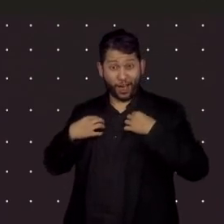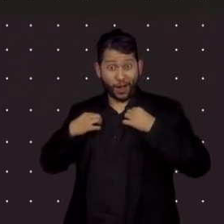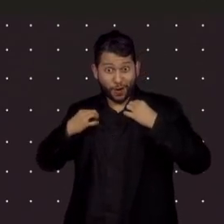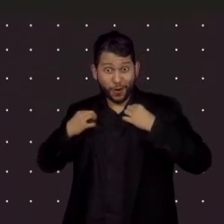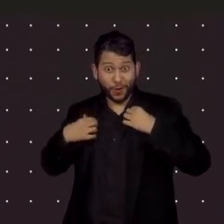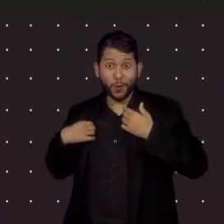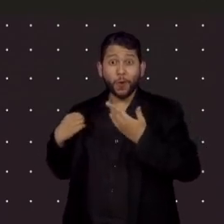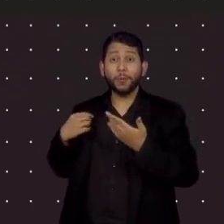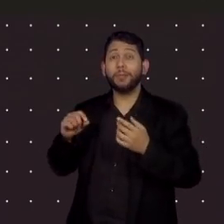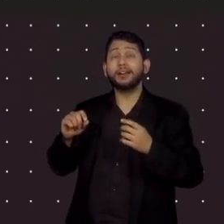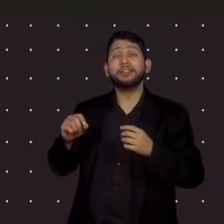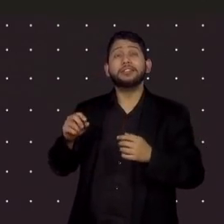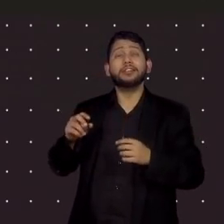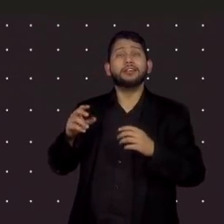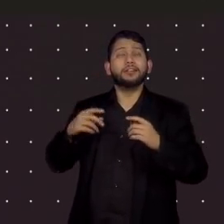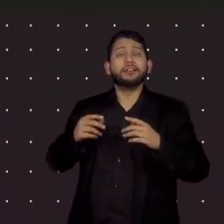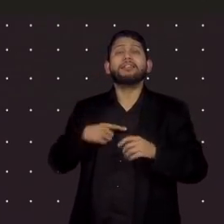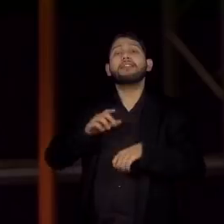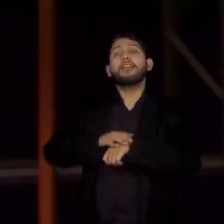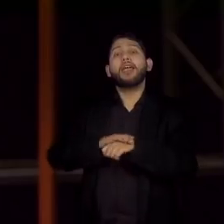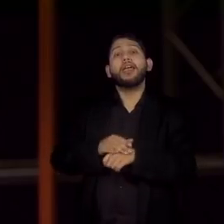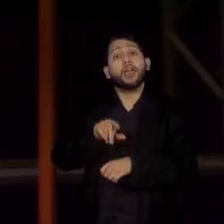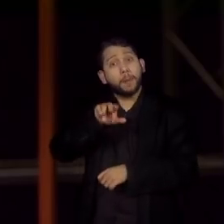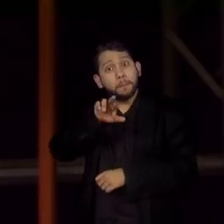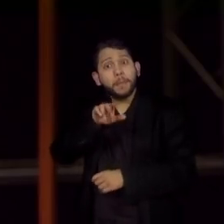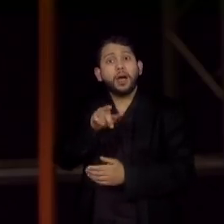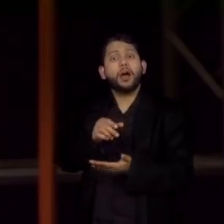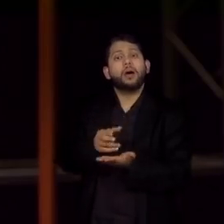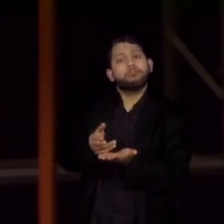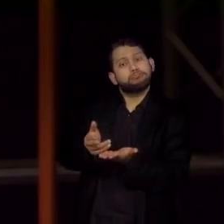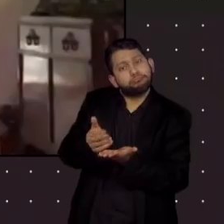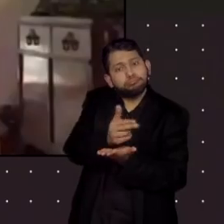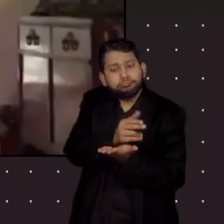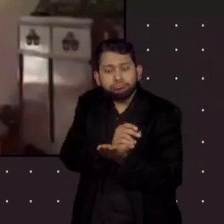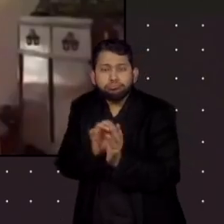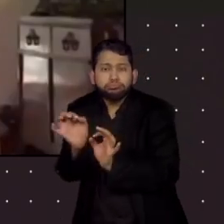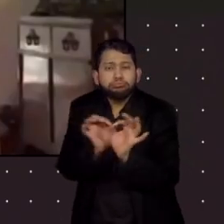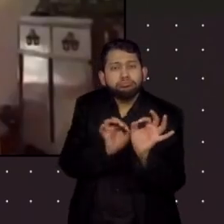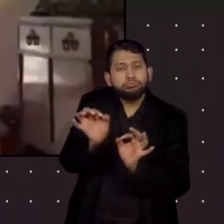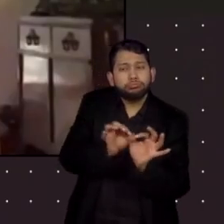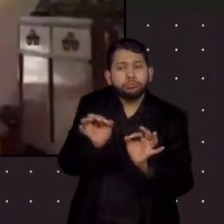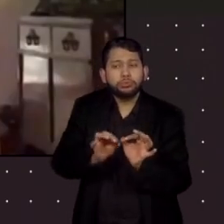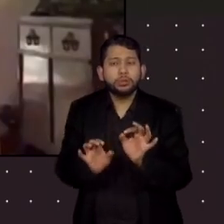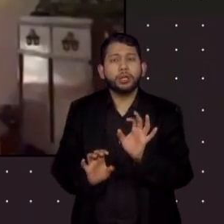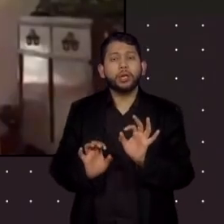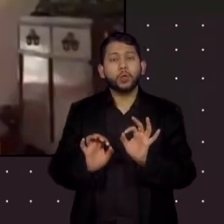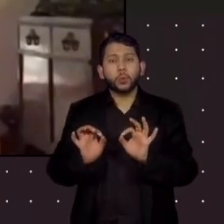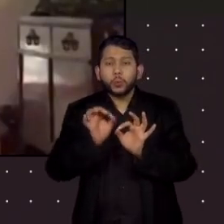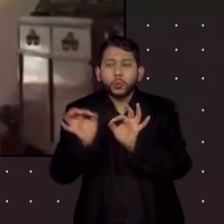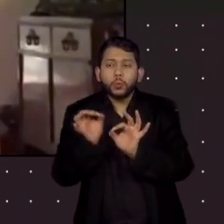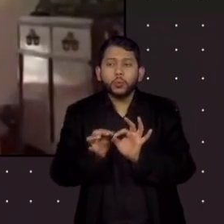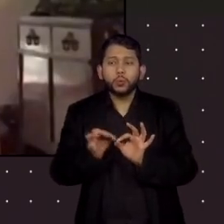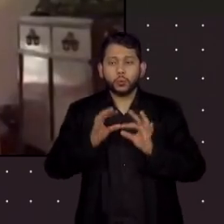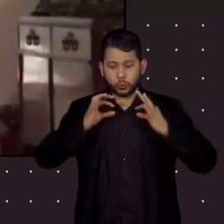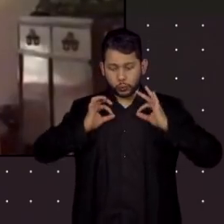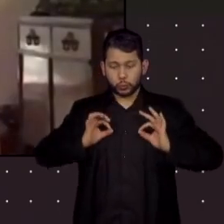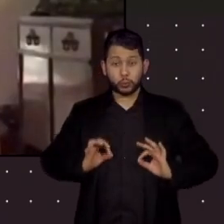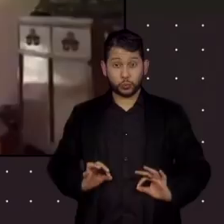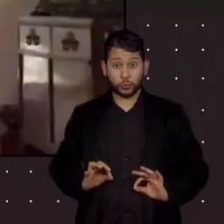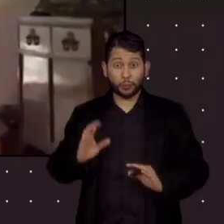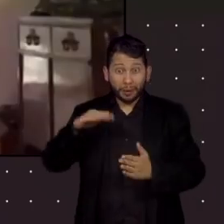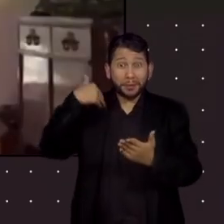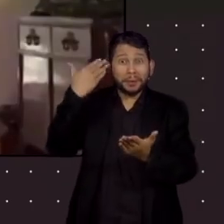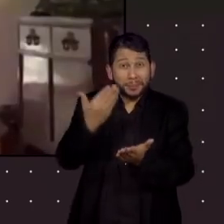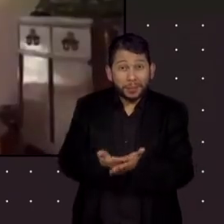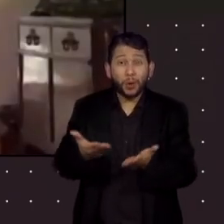capa, toda desenhada pelo meu irmão Bill, tinha muito bom gosto. E o disco, até hoje,